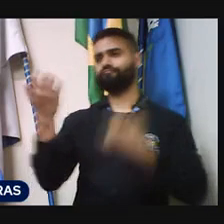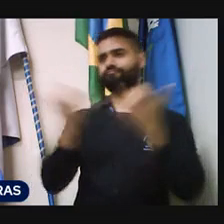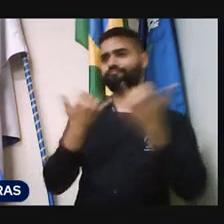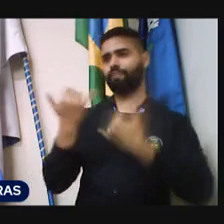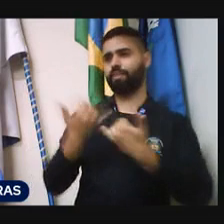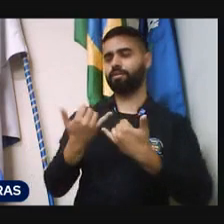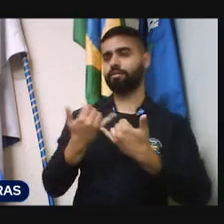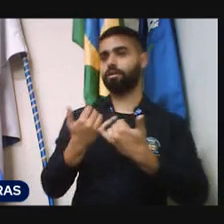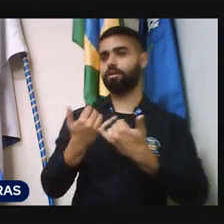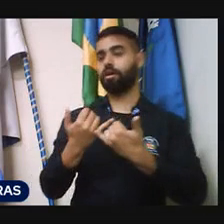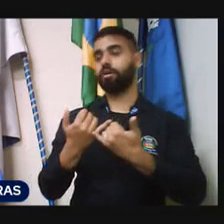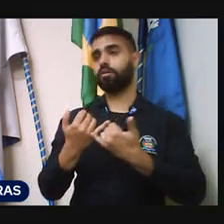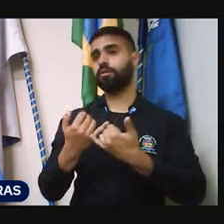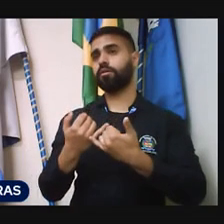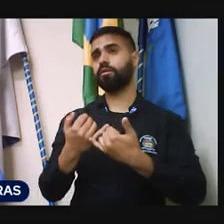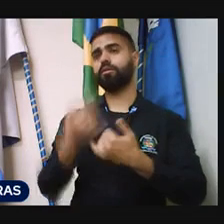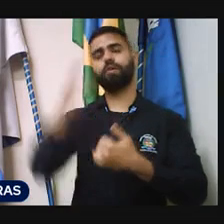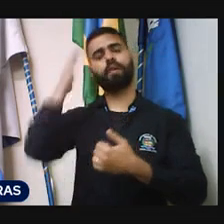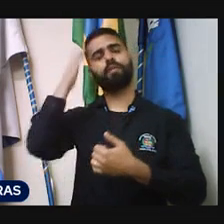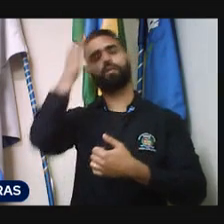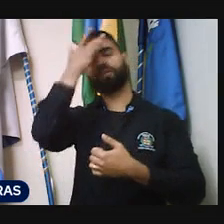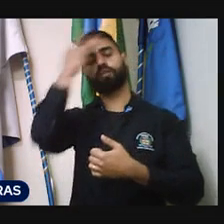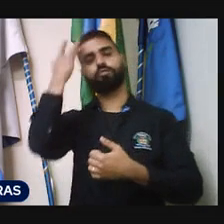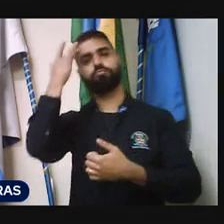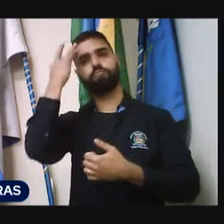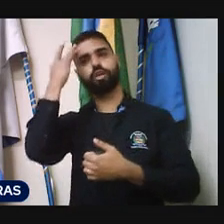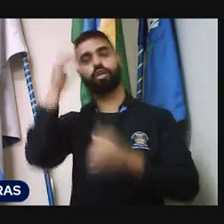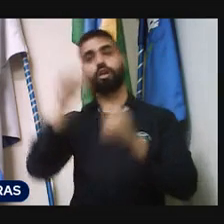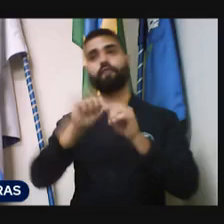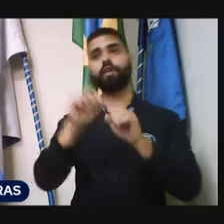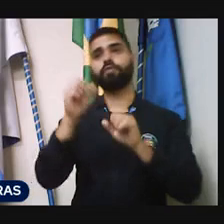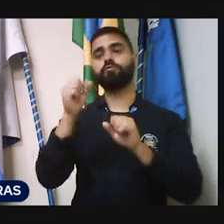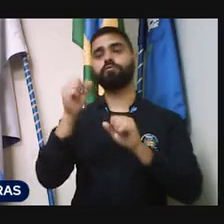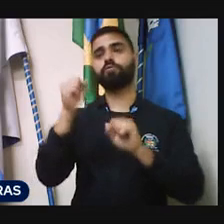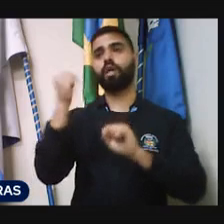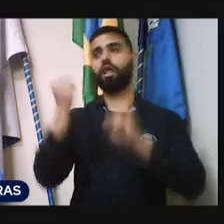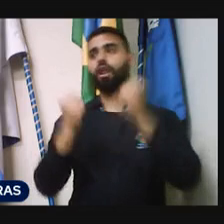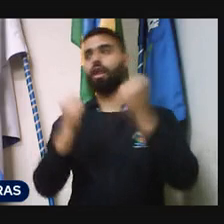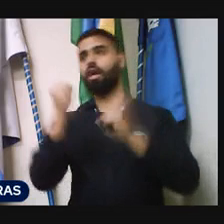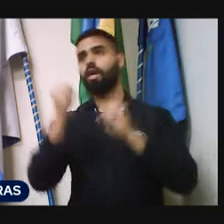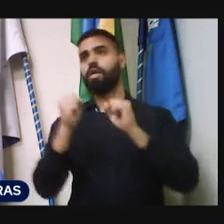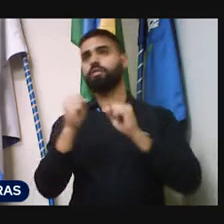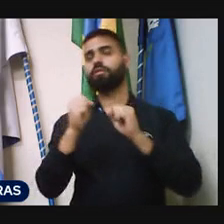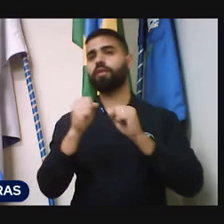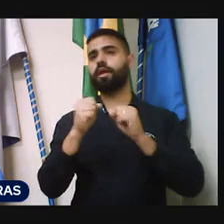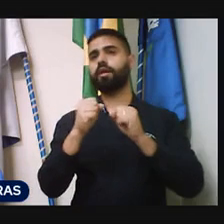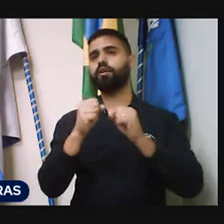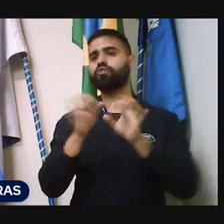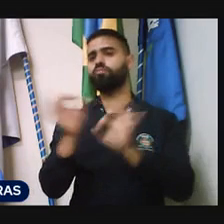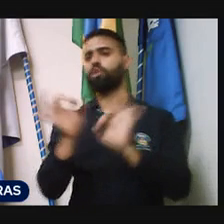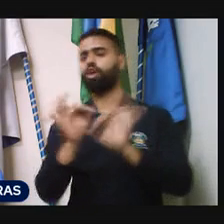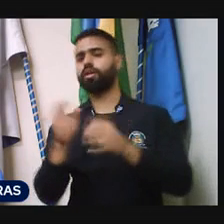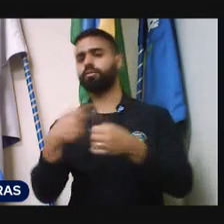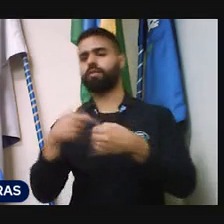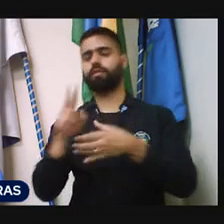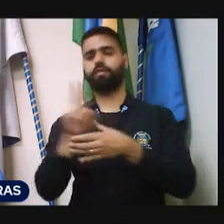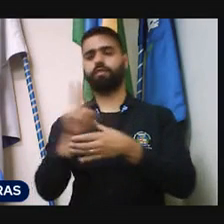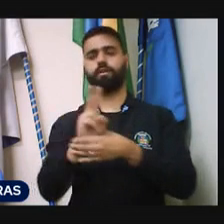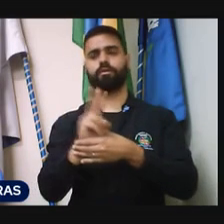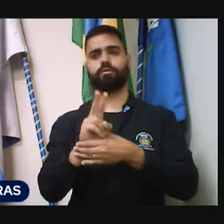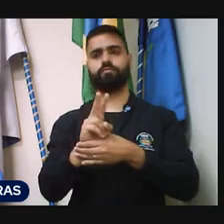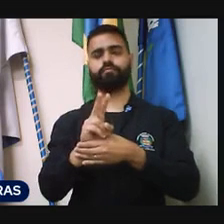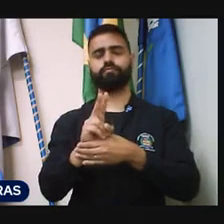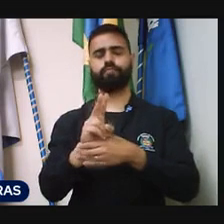detalhadas referentes as pessoas que fazem atividade física em programas do município número um